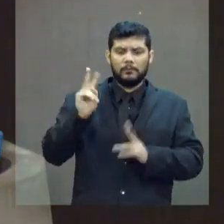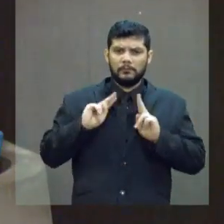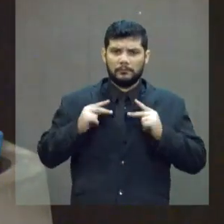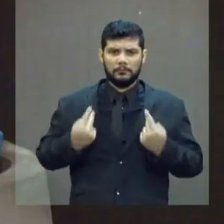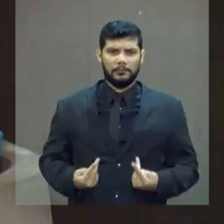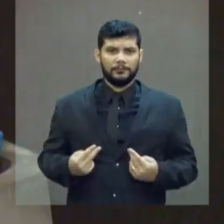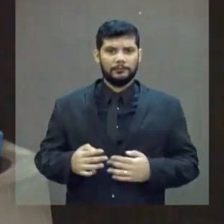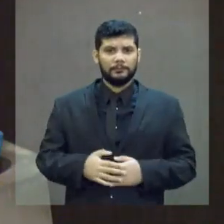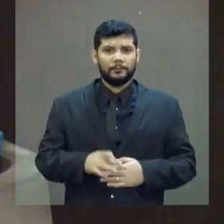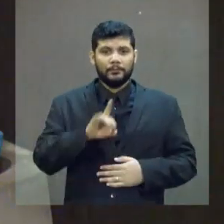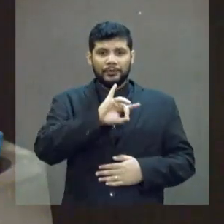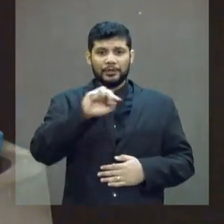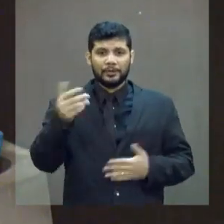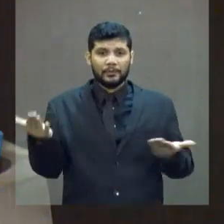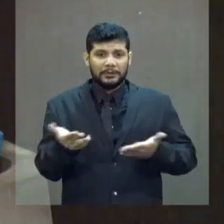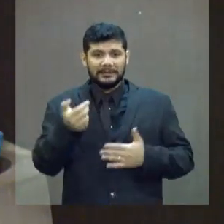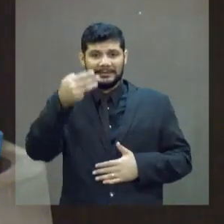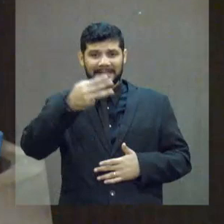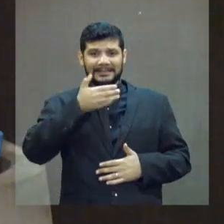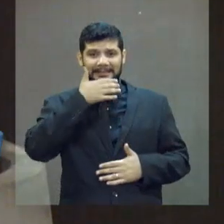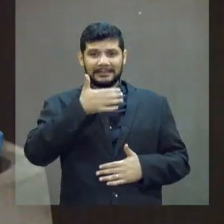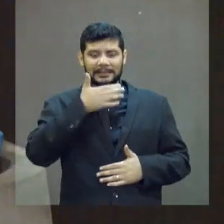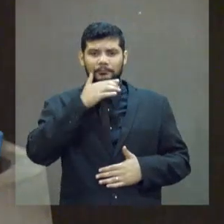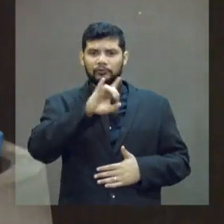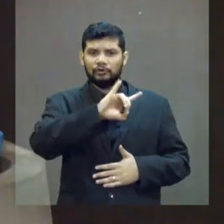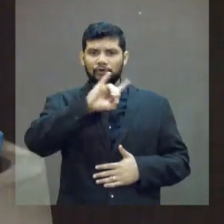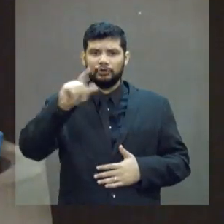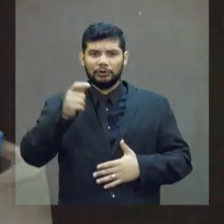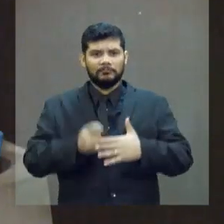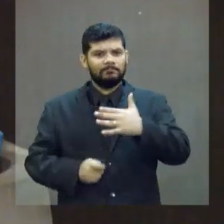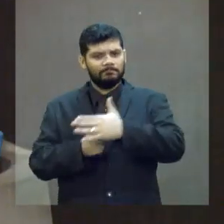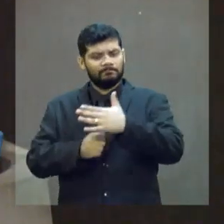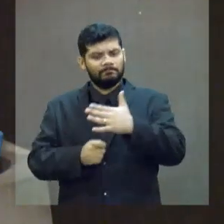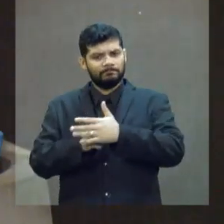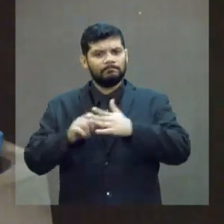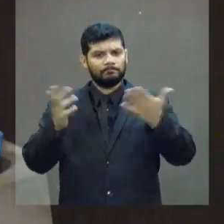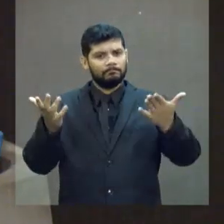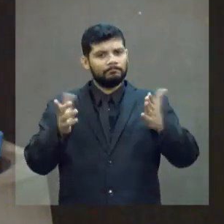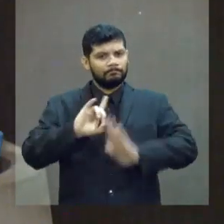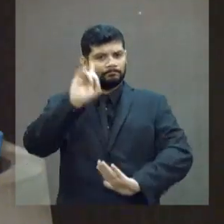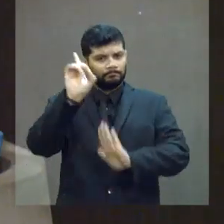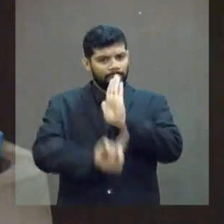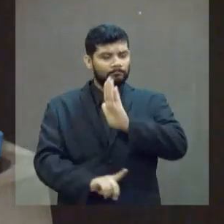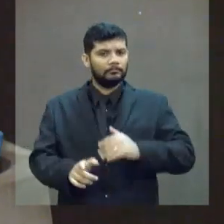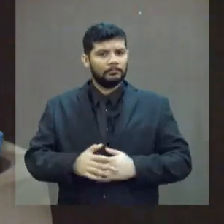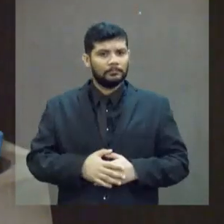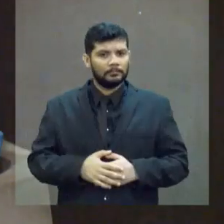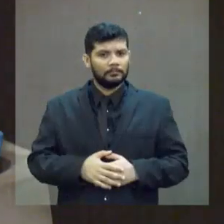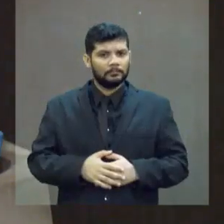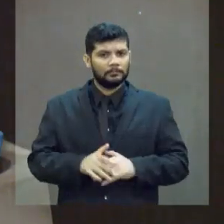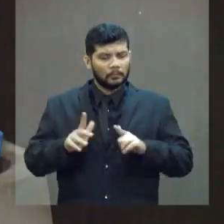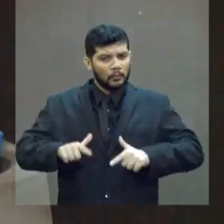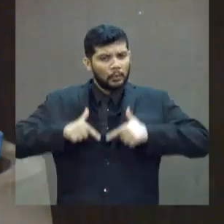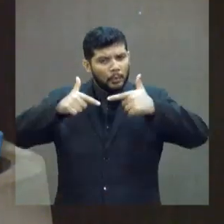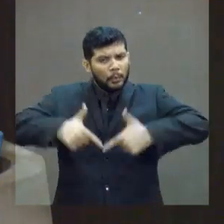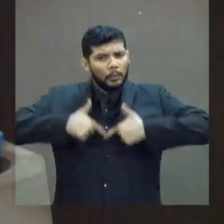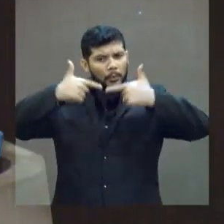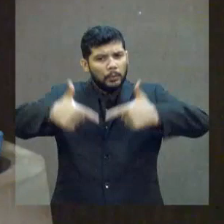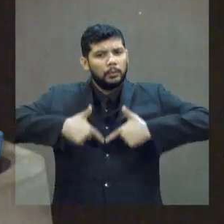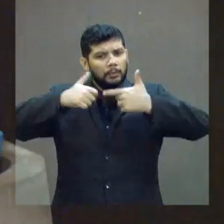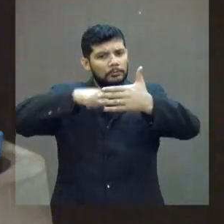dezembro, Dia Internacional da Pessoa com Deficiência e dos seus direitos, é data de luta e